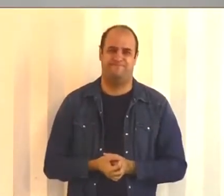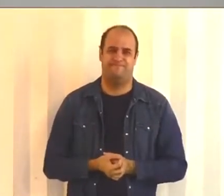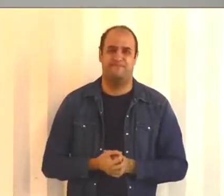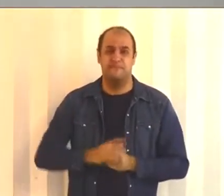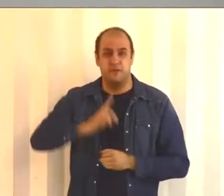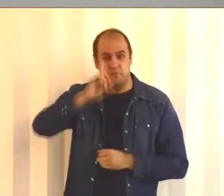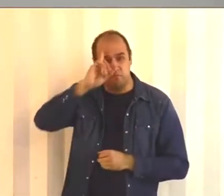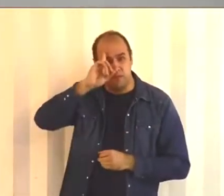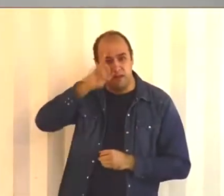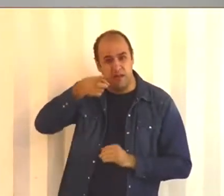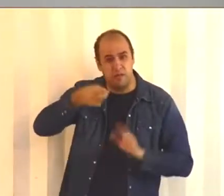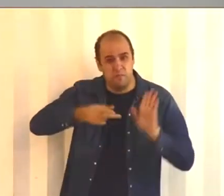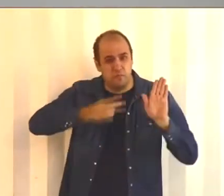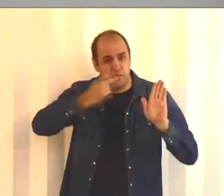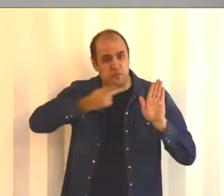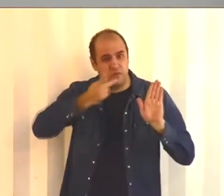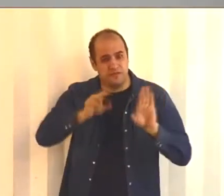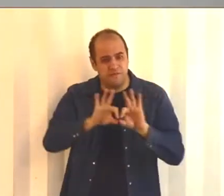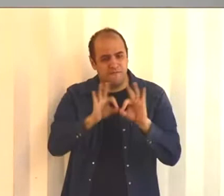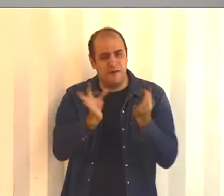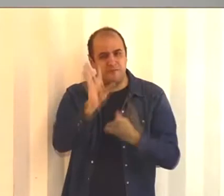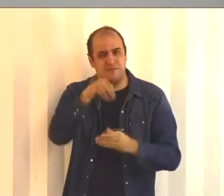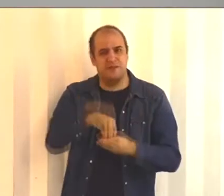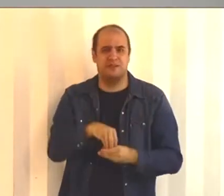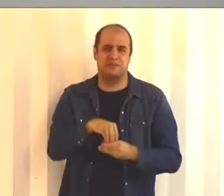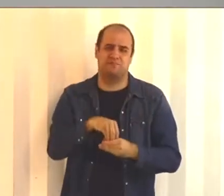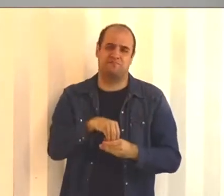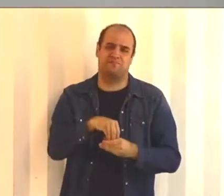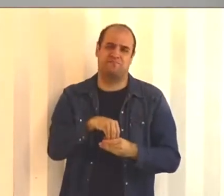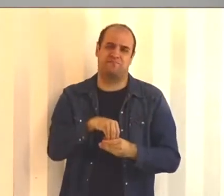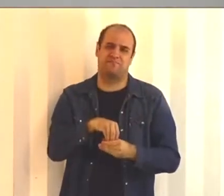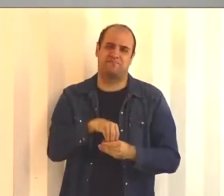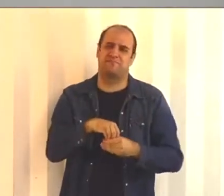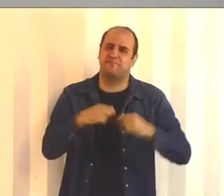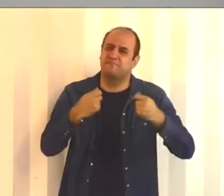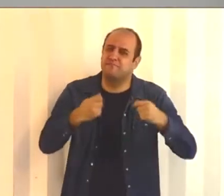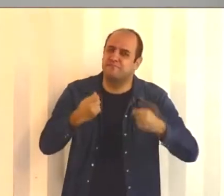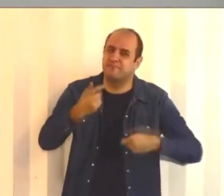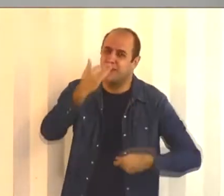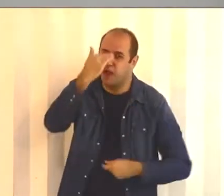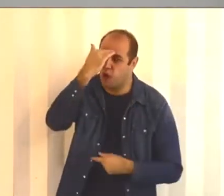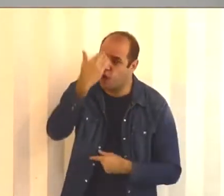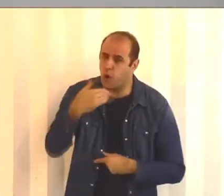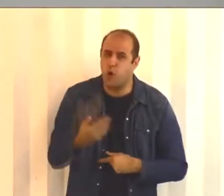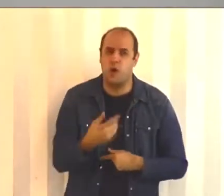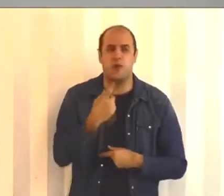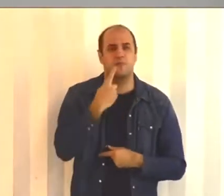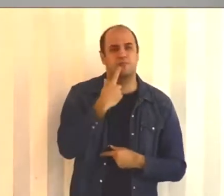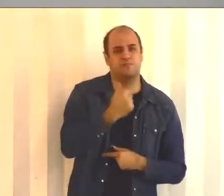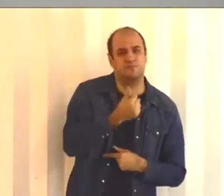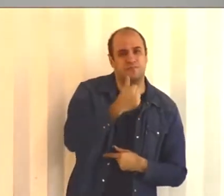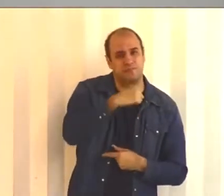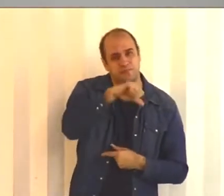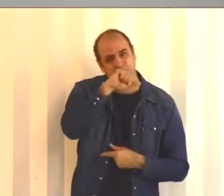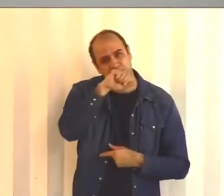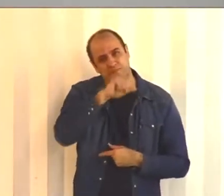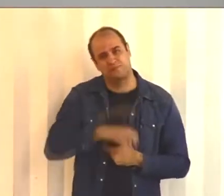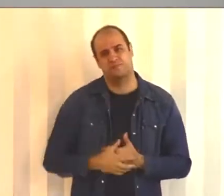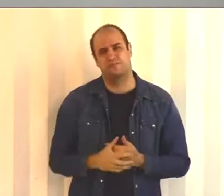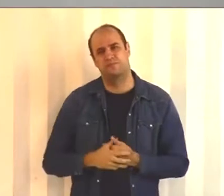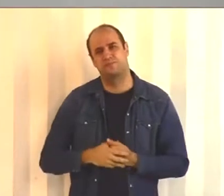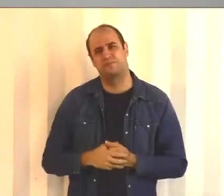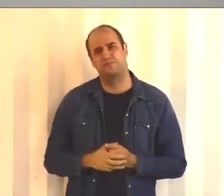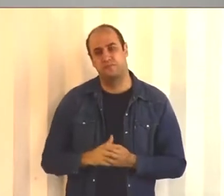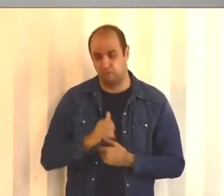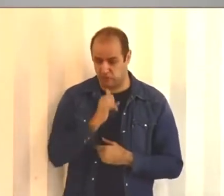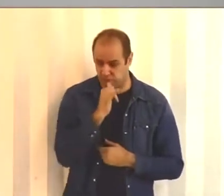Primeiro mandamento com promessa é na família. E diz que a gente deve honrar os pais. E diz que nós